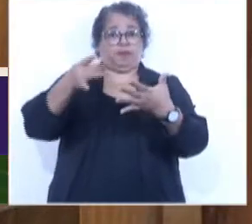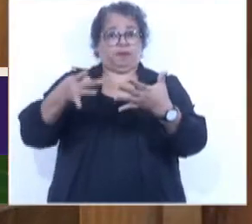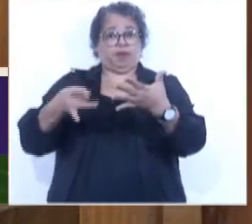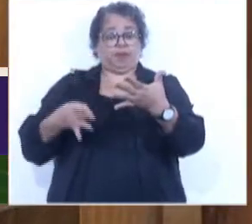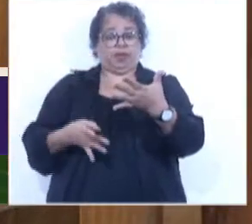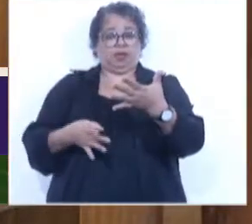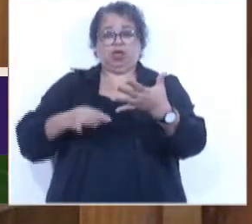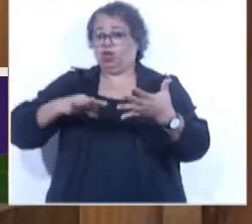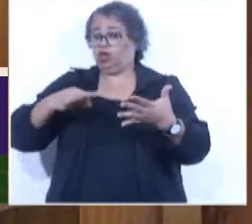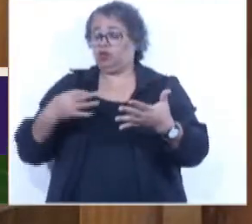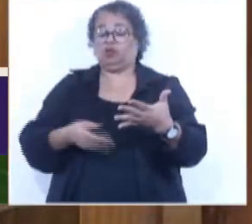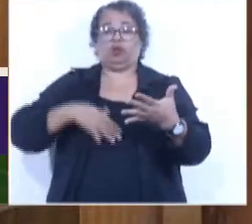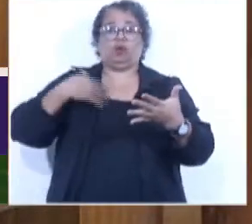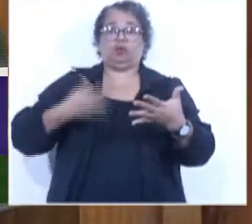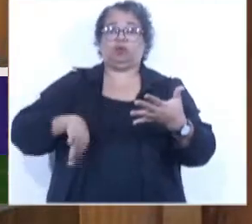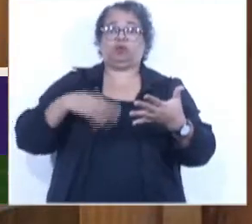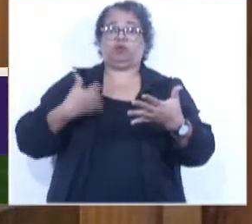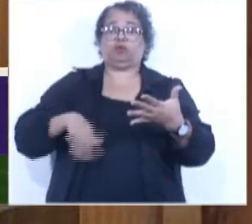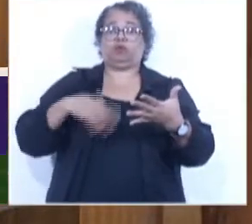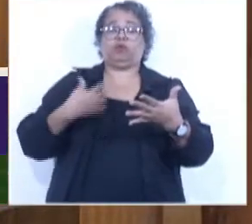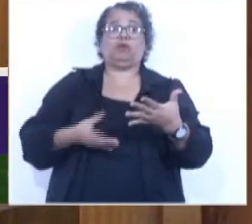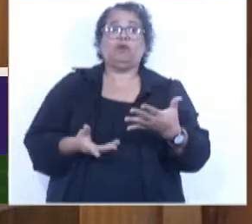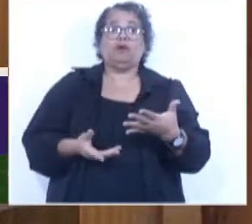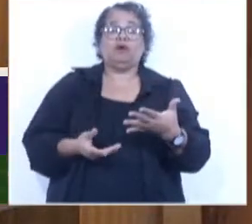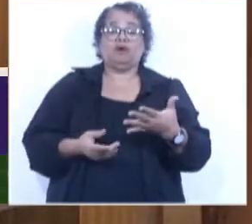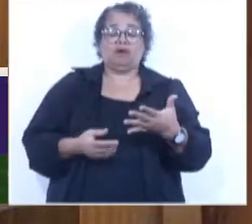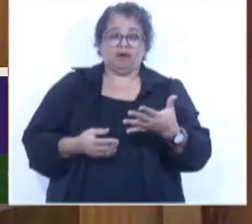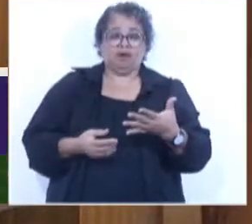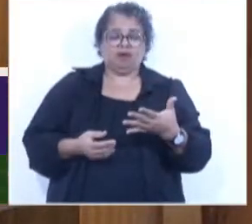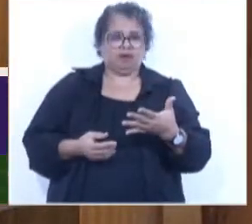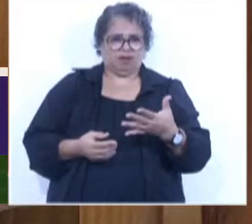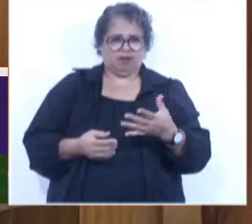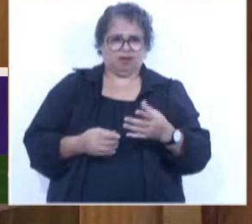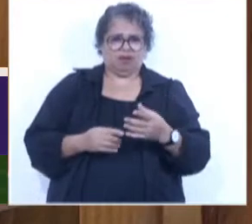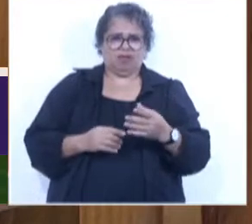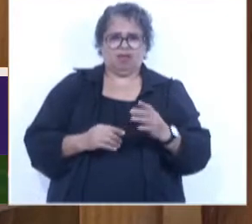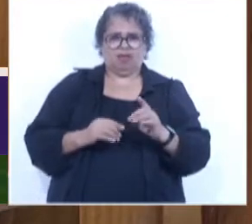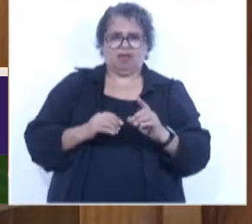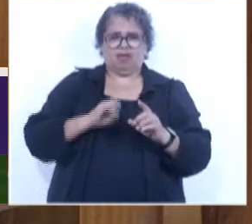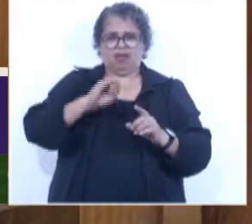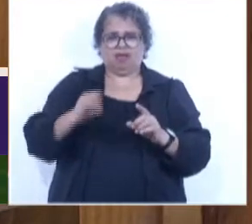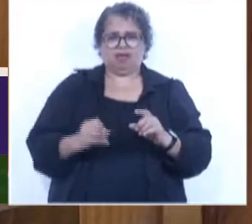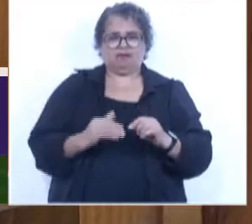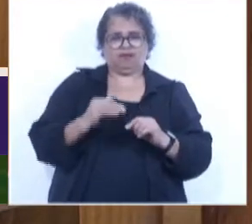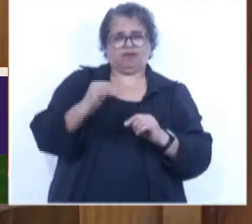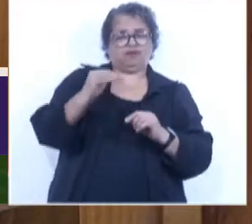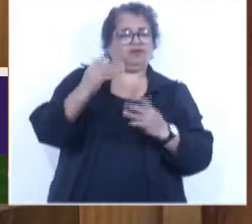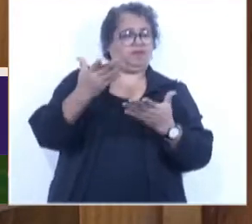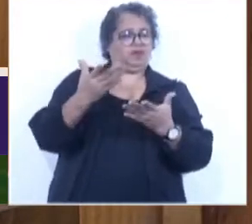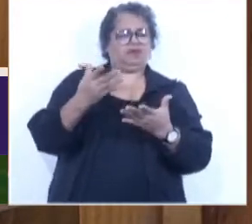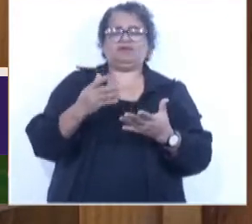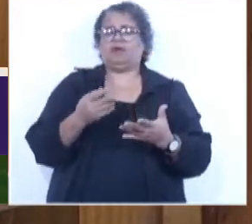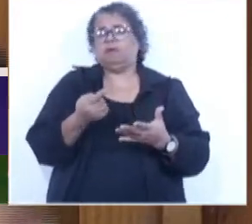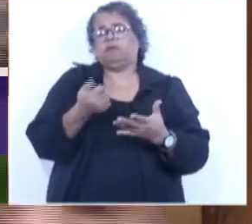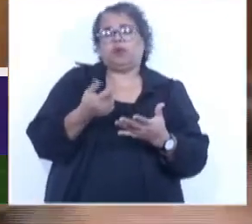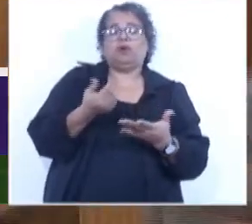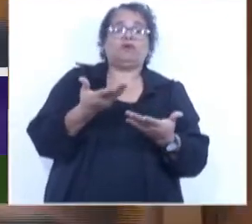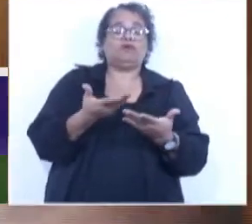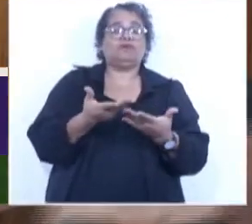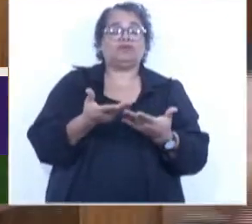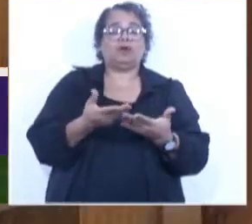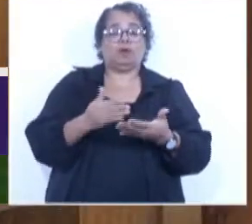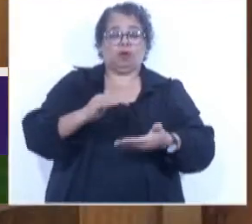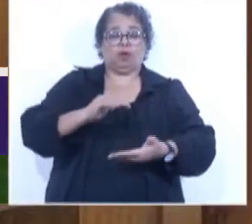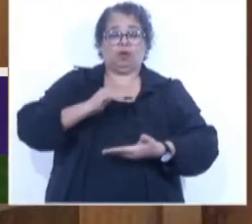alimento que a gente compra nós não tivemos uma inflação tão significativa a cesta básica teve uma deflação Então não é